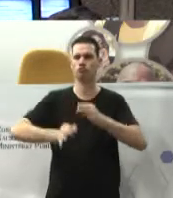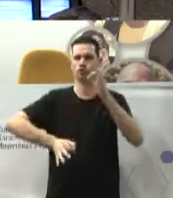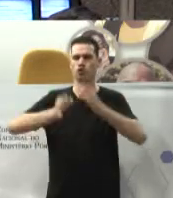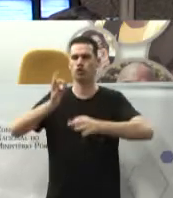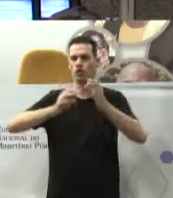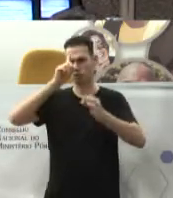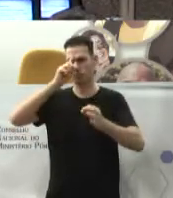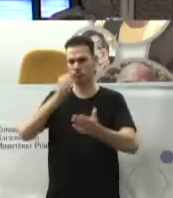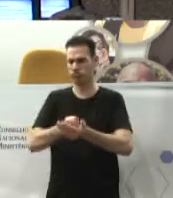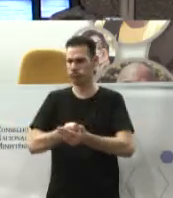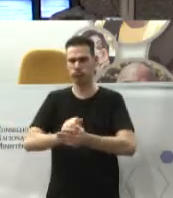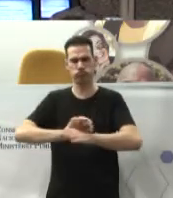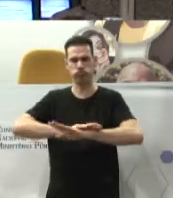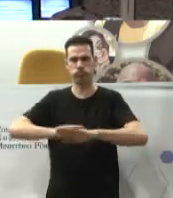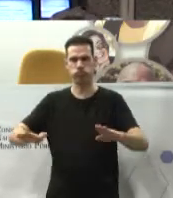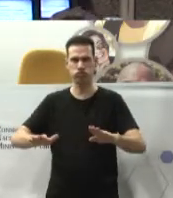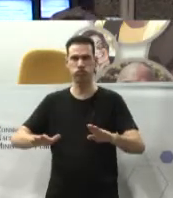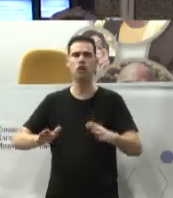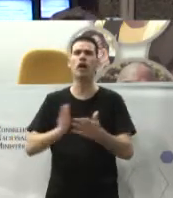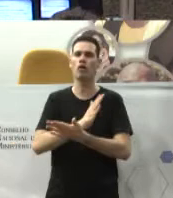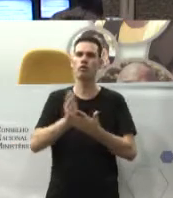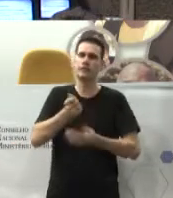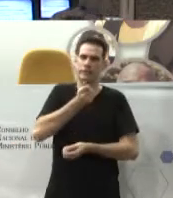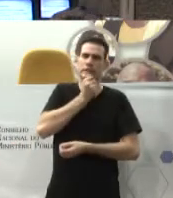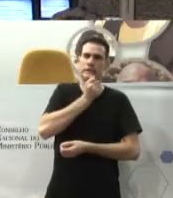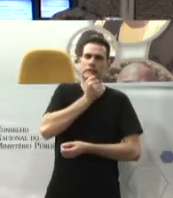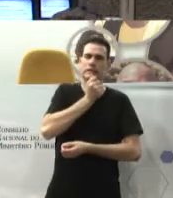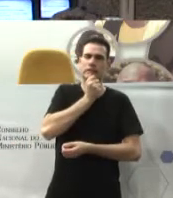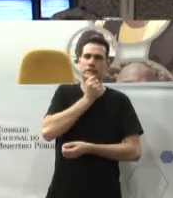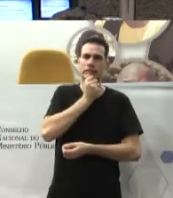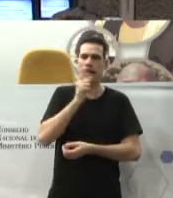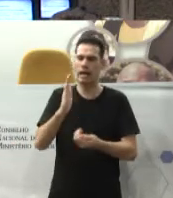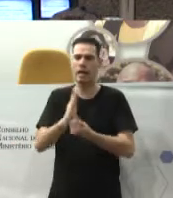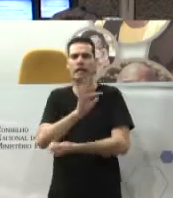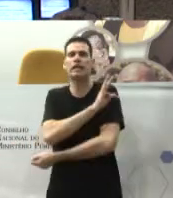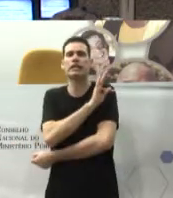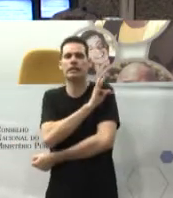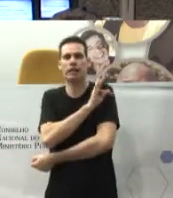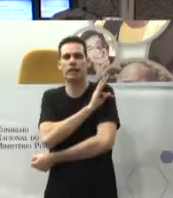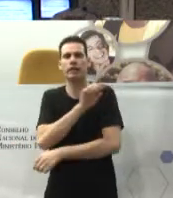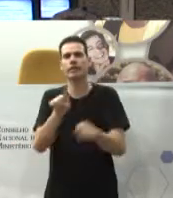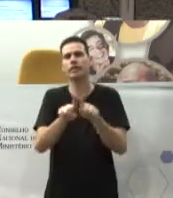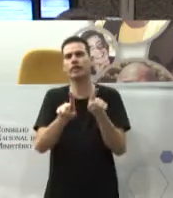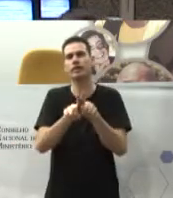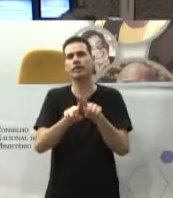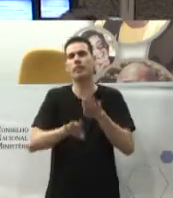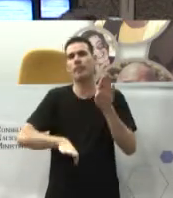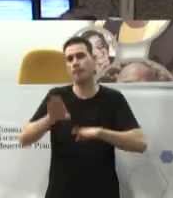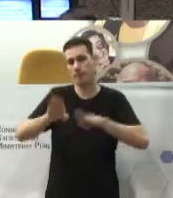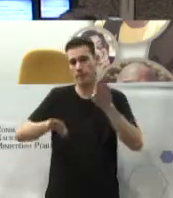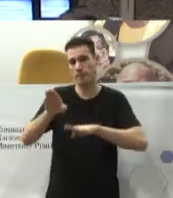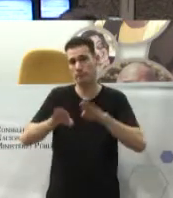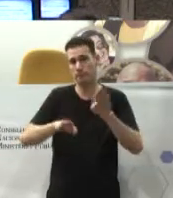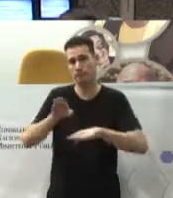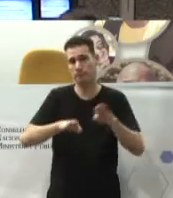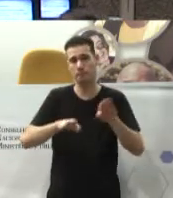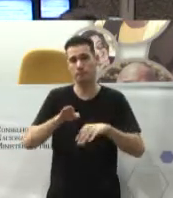fase de julgamento. E a Câmara Técnica, muitas vezes, ela vem a se habilitar com o